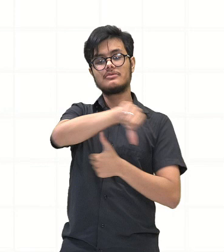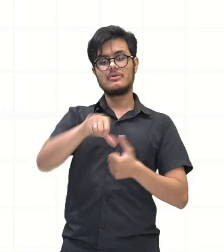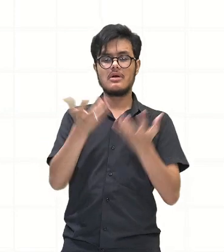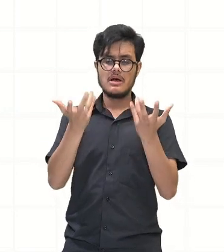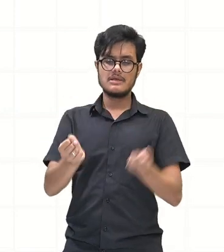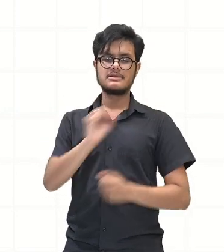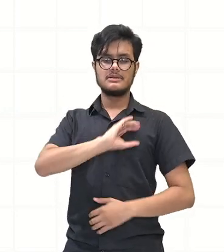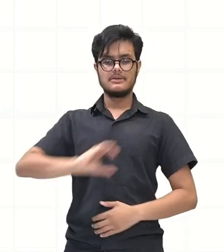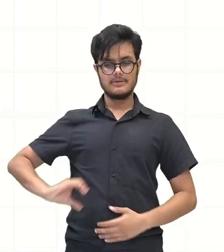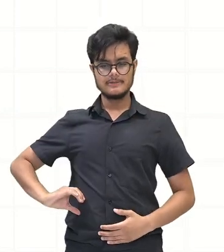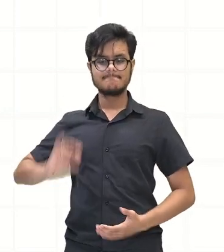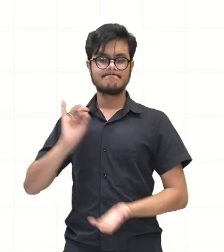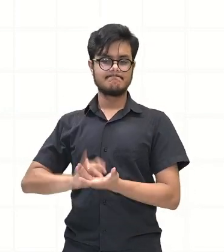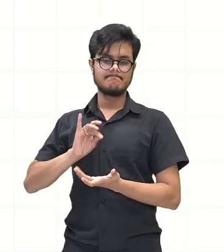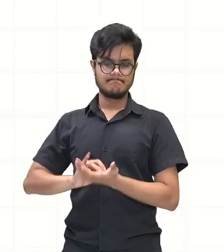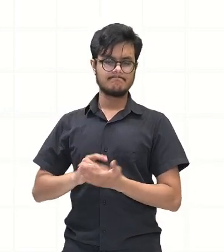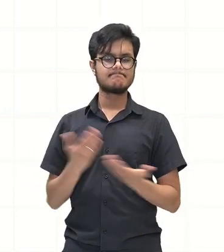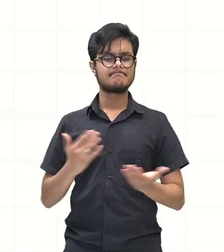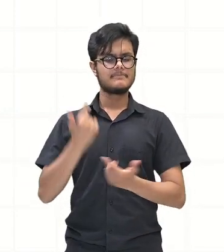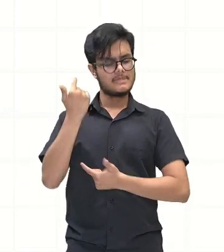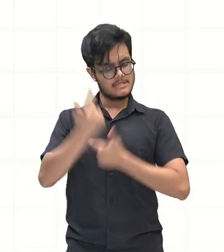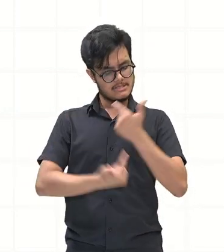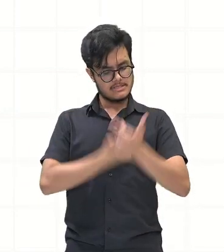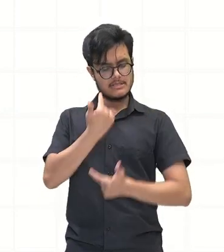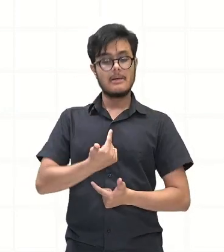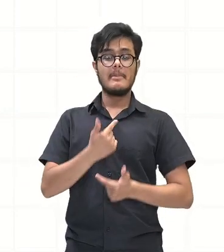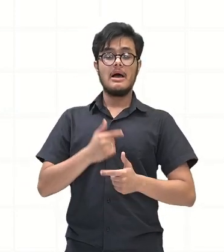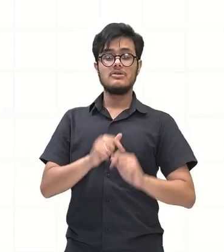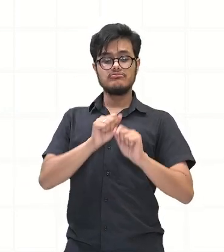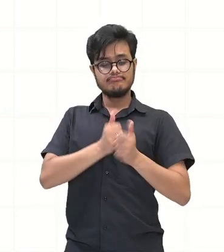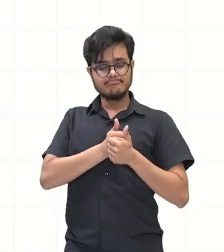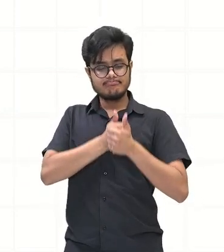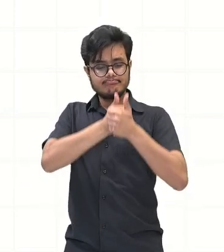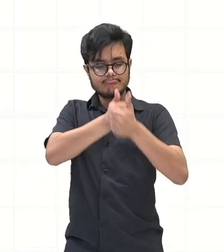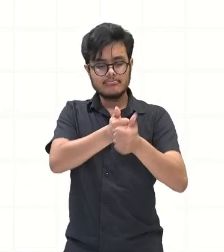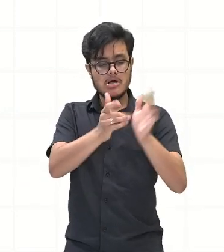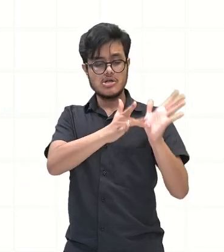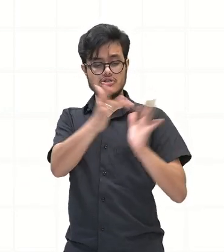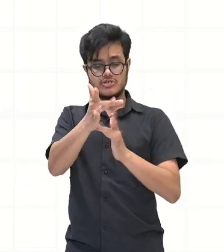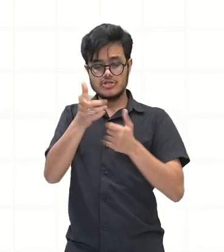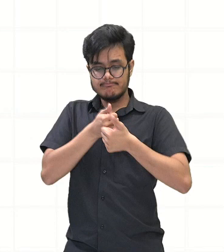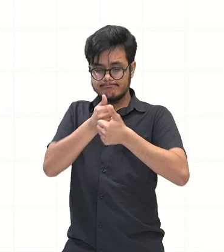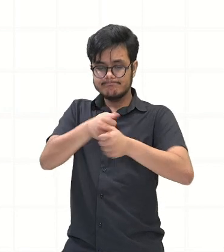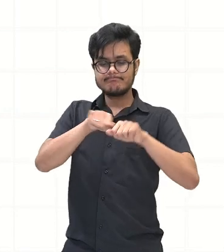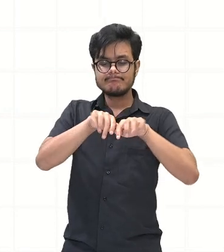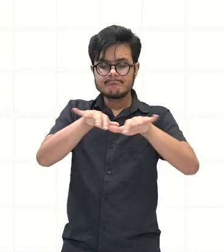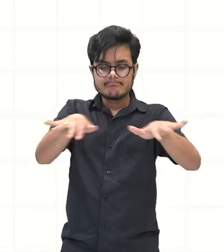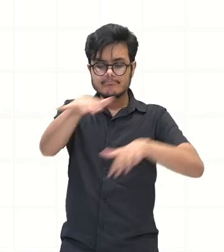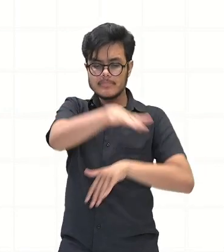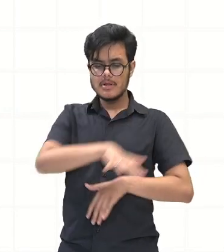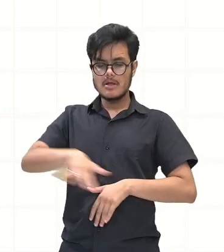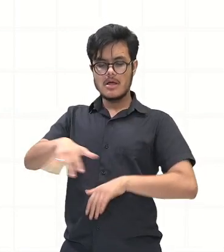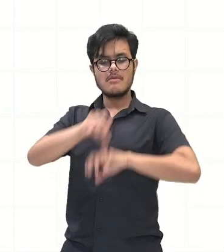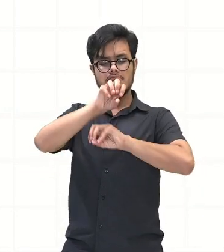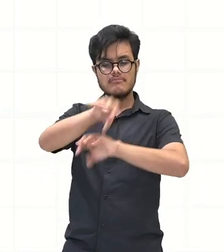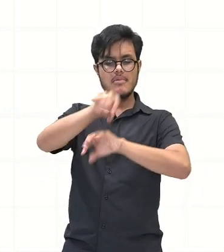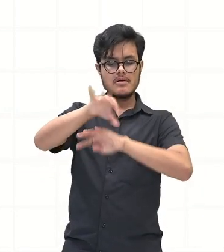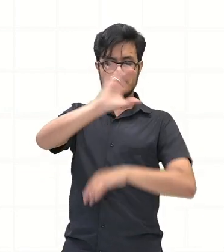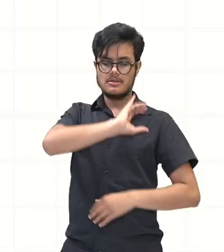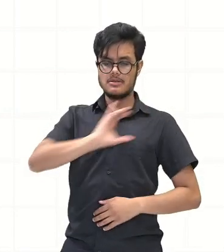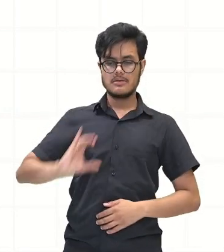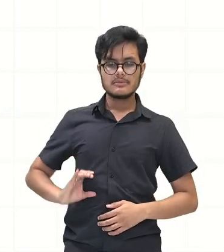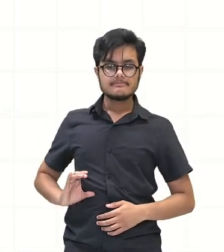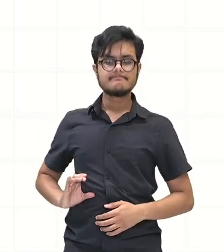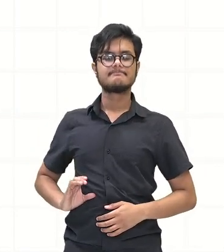ao cristianismo através do trabalho dos jesuítas, que vieram aqui na condição de missionários para trazer a